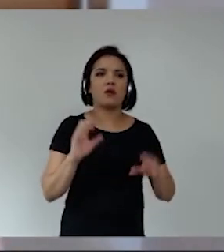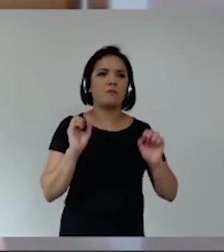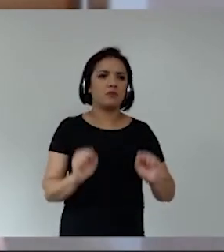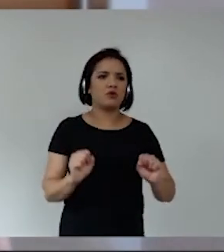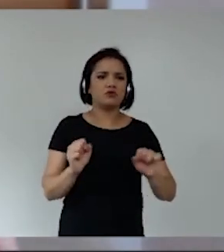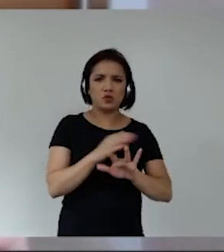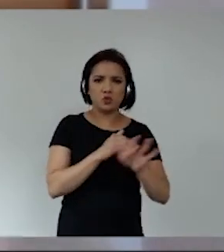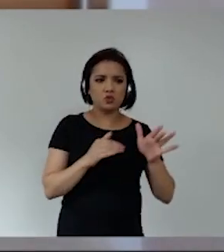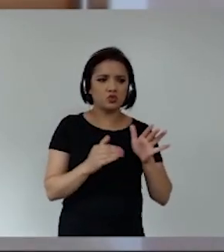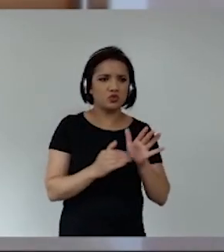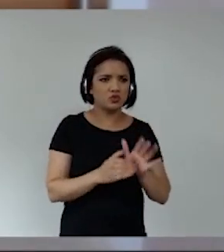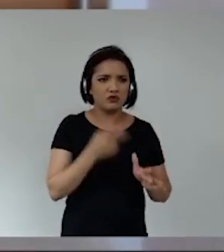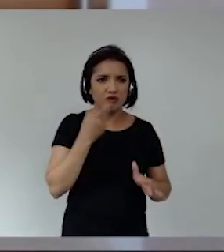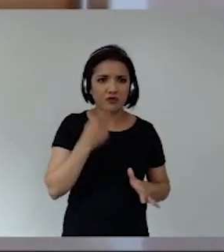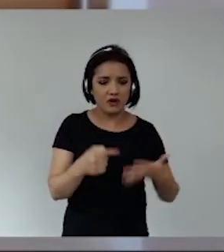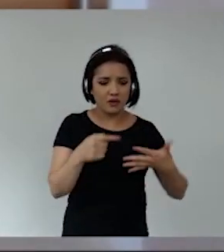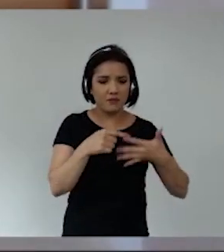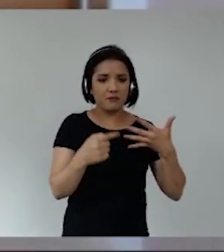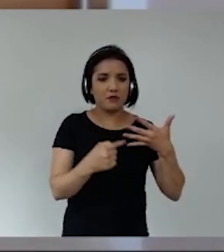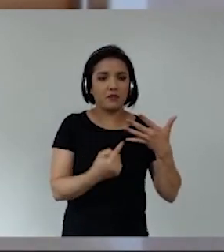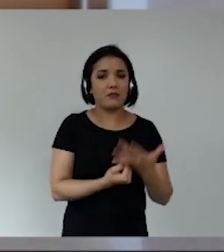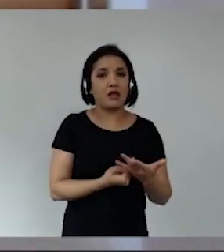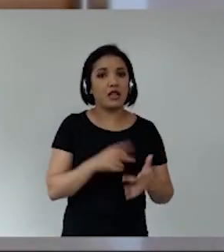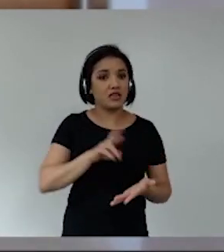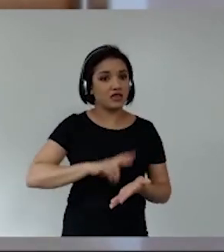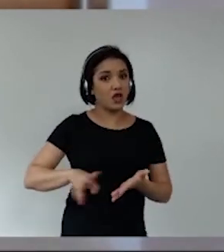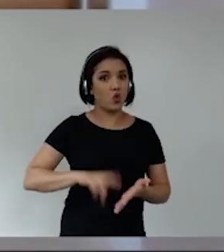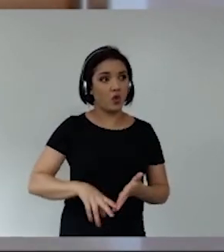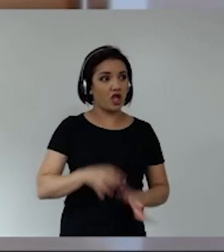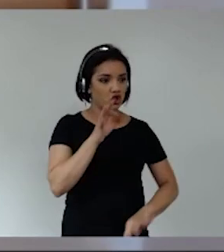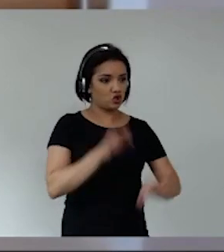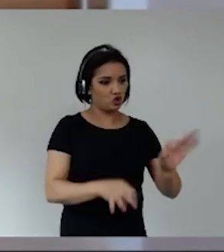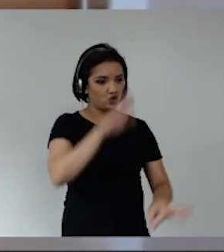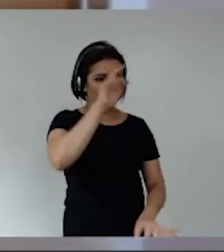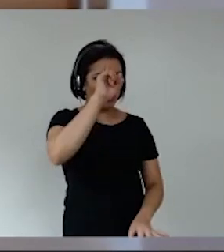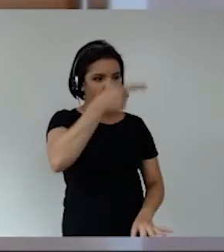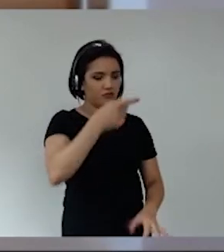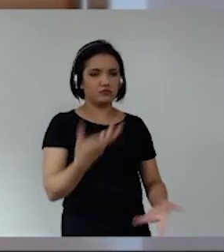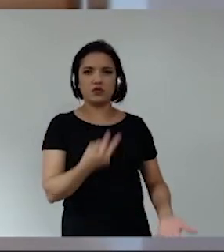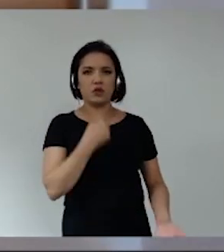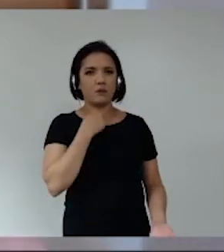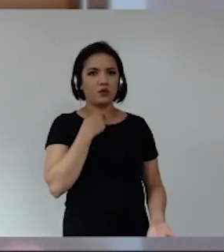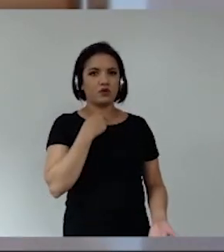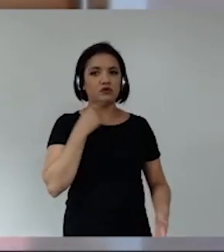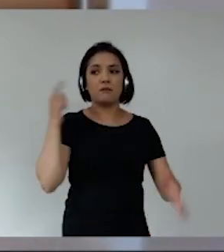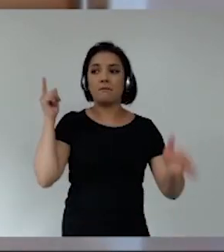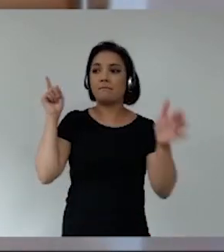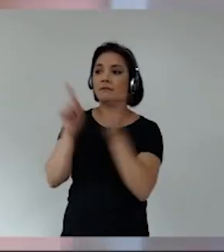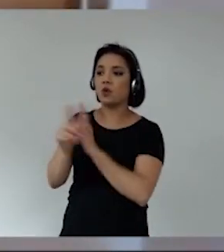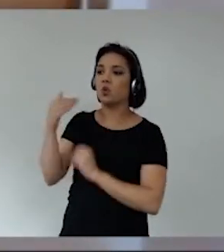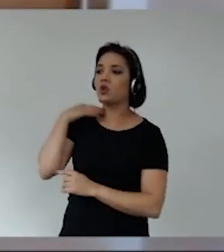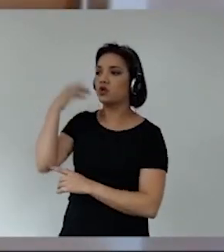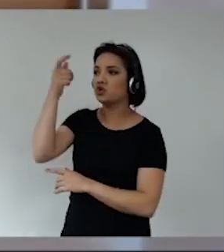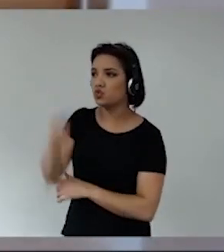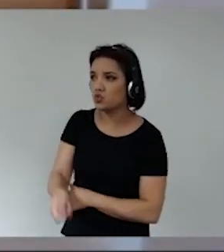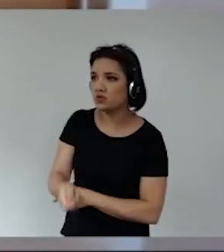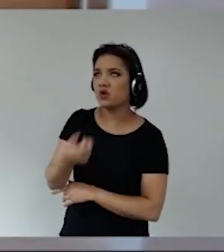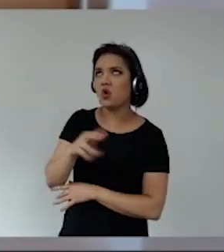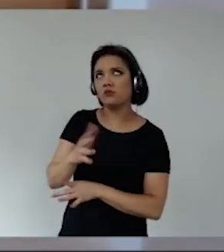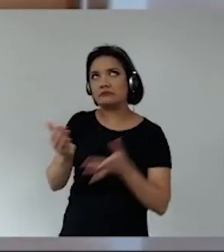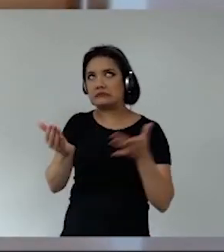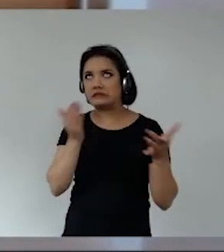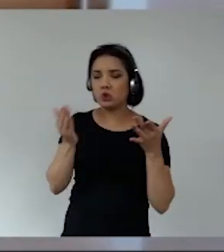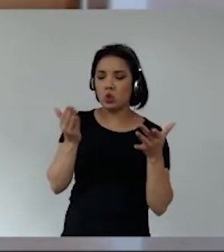esses verbos que eu disse, não está ali o poder de julgar. Ele não julga, ele consulta o juiz ou ele suscita